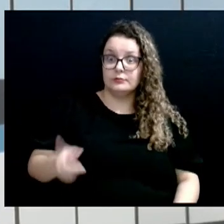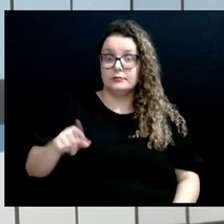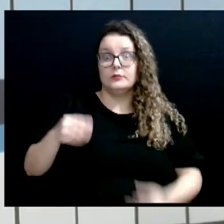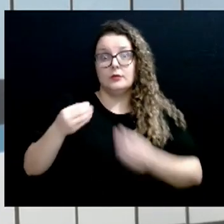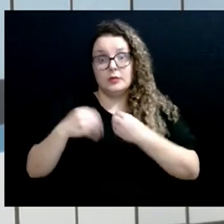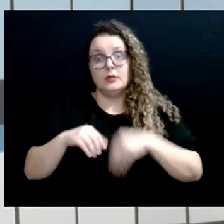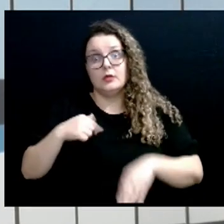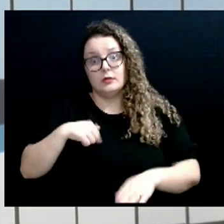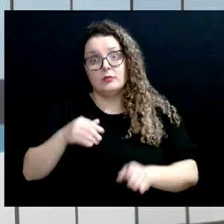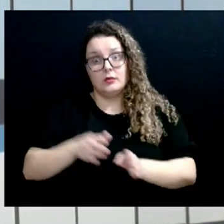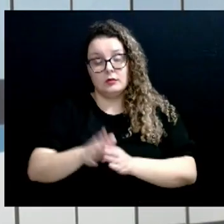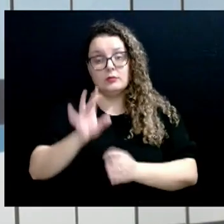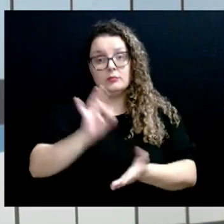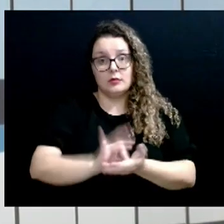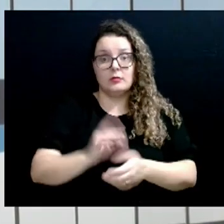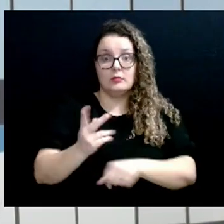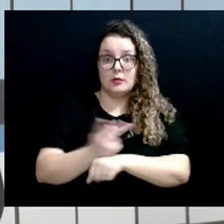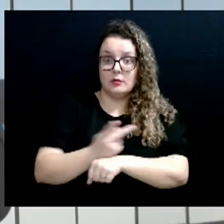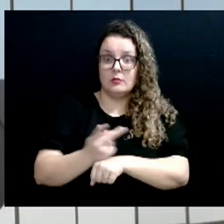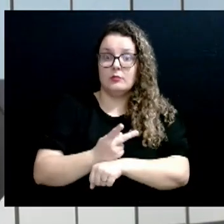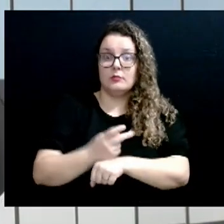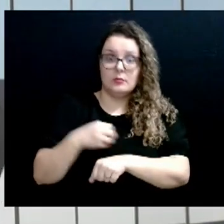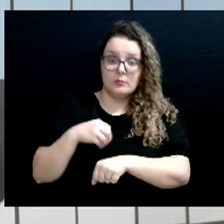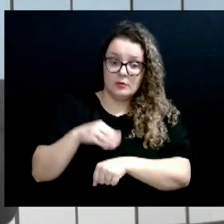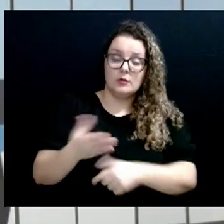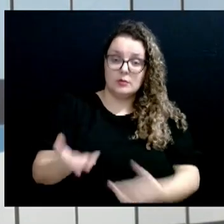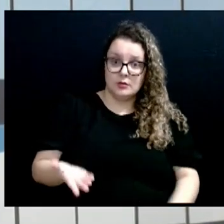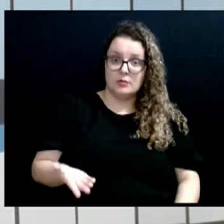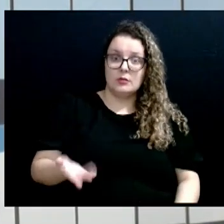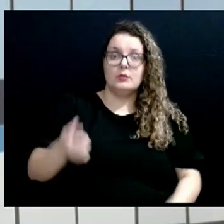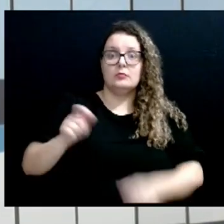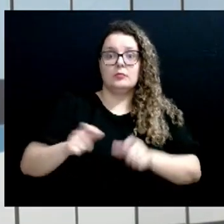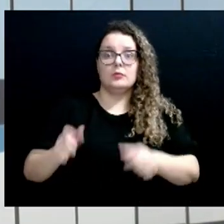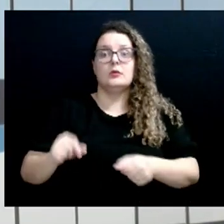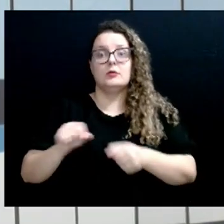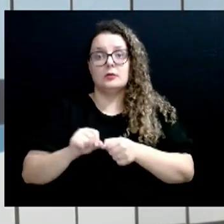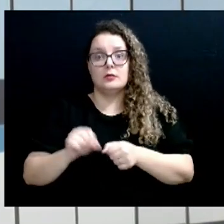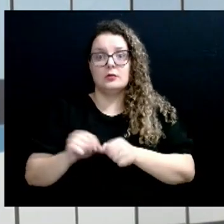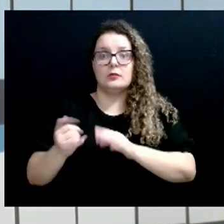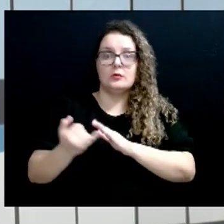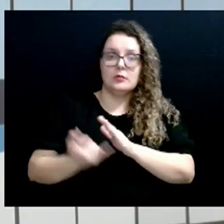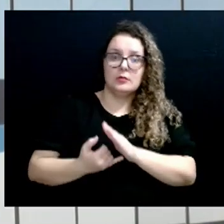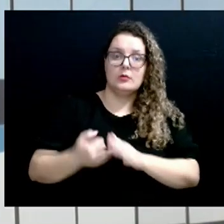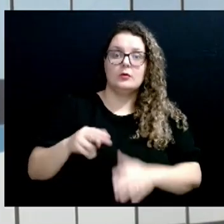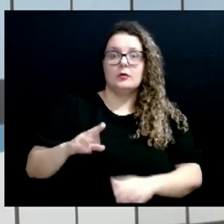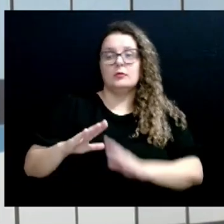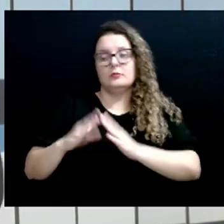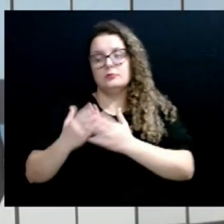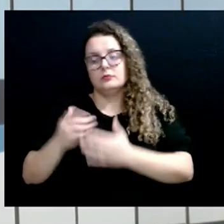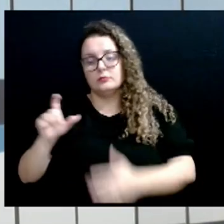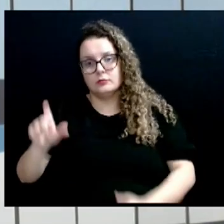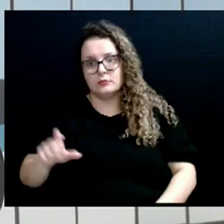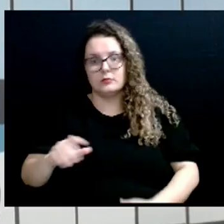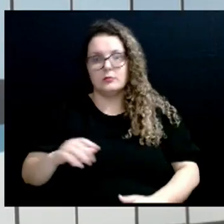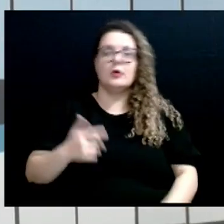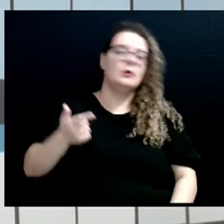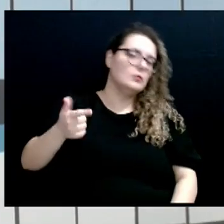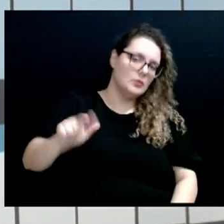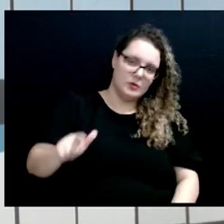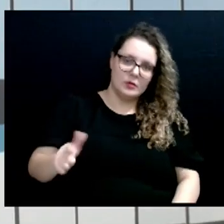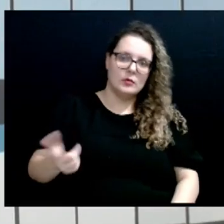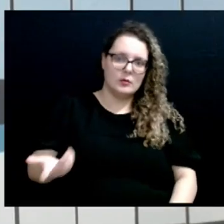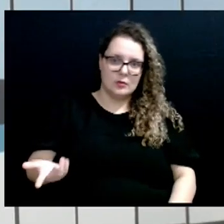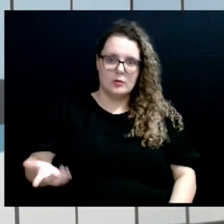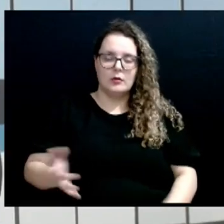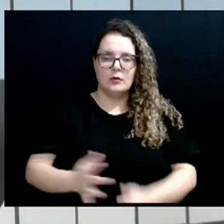realmente procurar por indicação, né, pessoas que já fizeram com aquele instrutor ou com aquela autoescola, lembrando que a autoescola vai continuar com o custo, né,